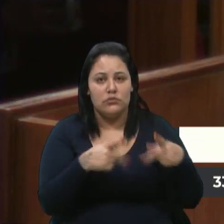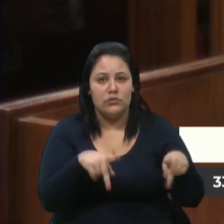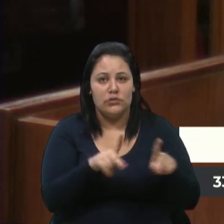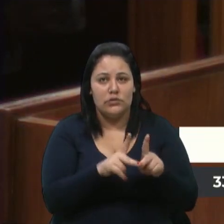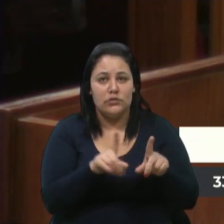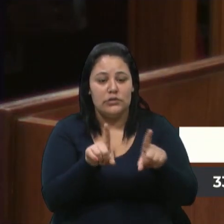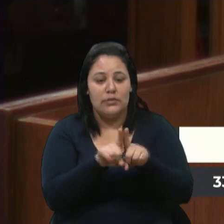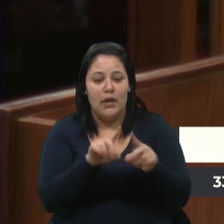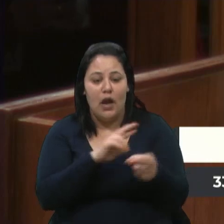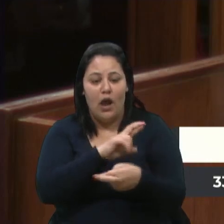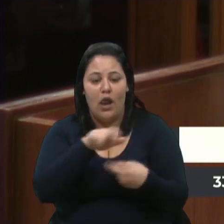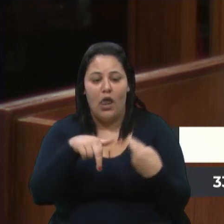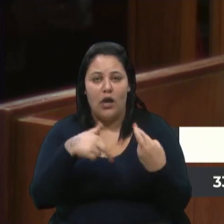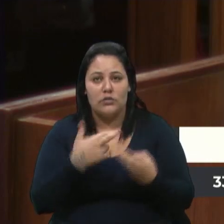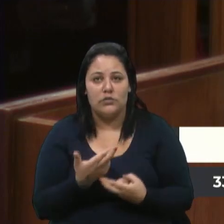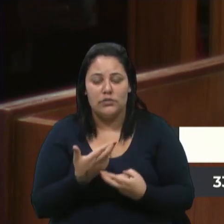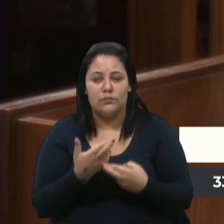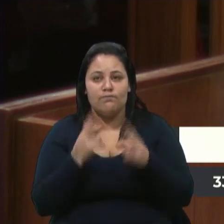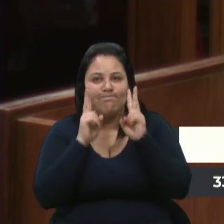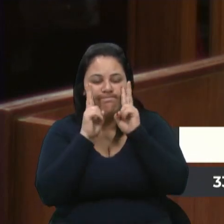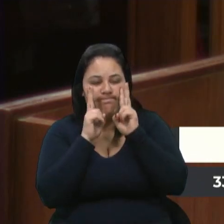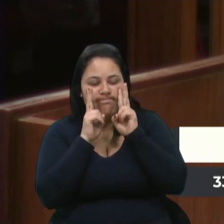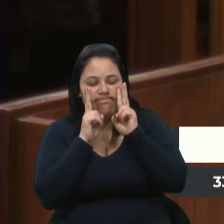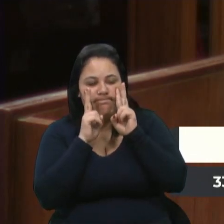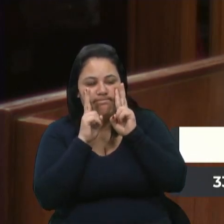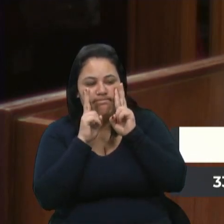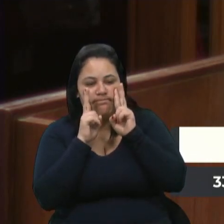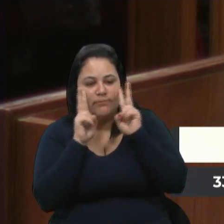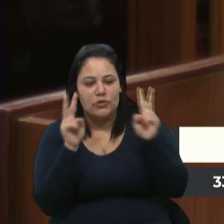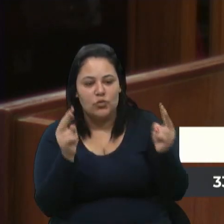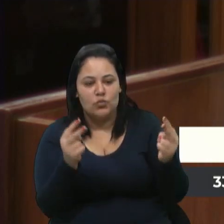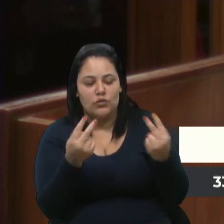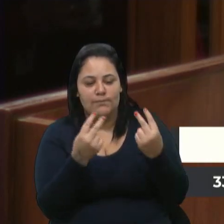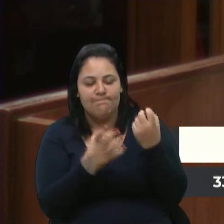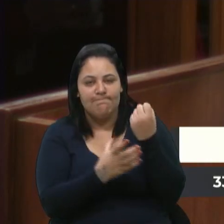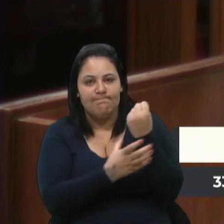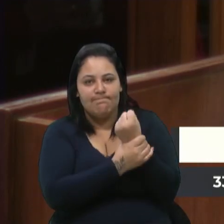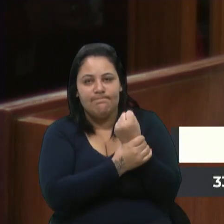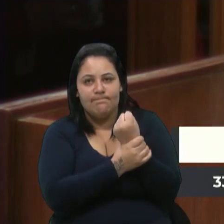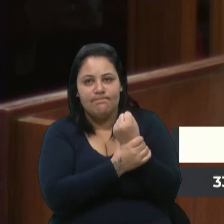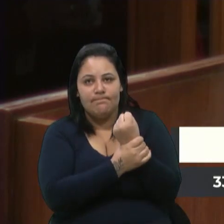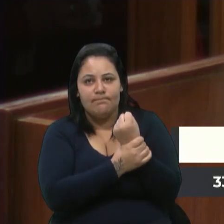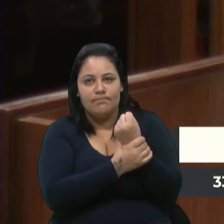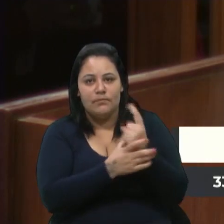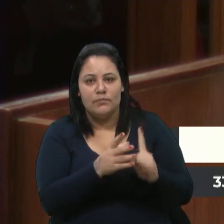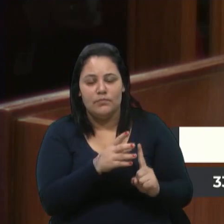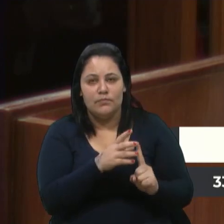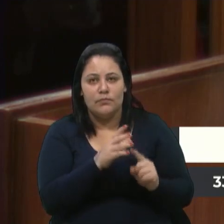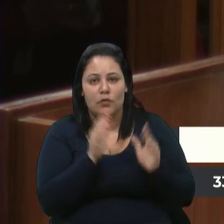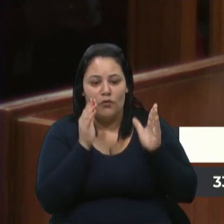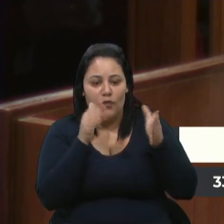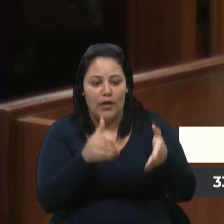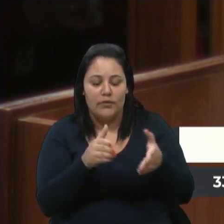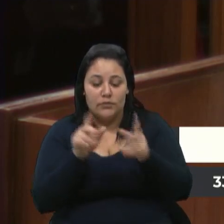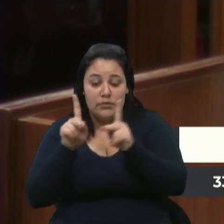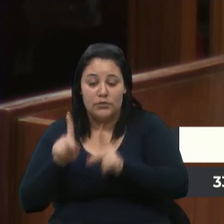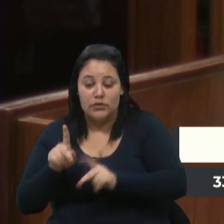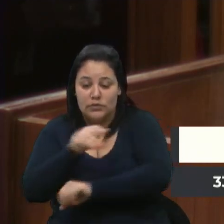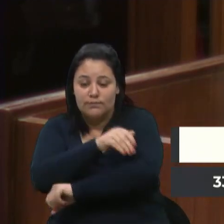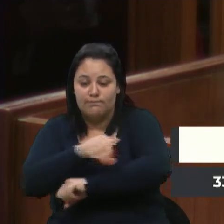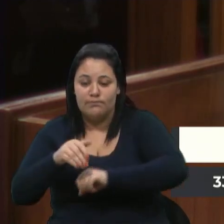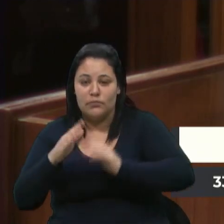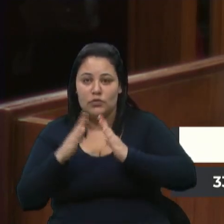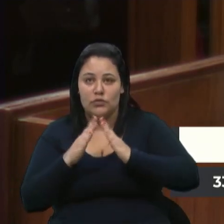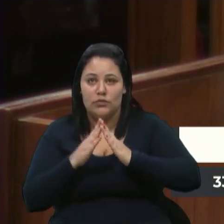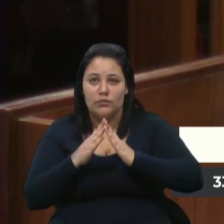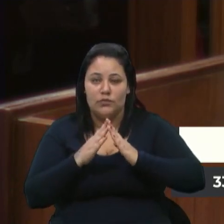com relação ao olhar que eles têm da segurança pública referente à população em situação de rua. Vou